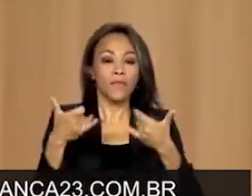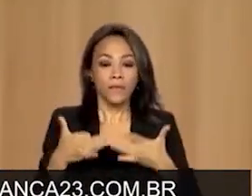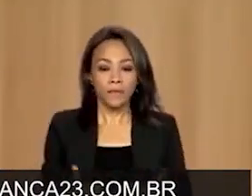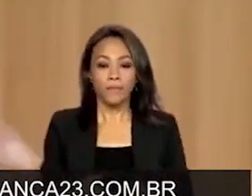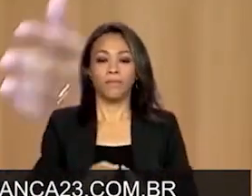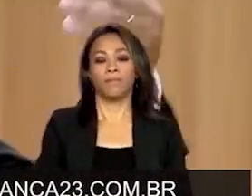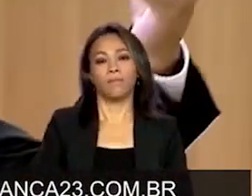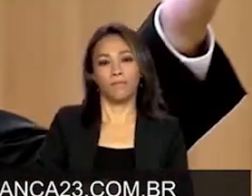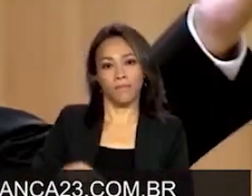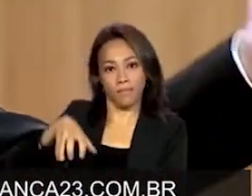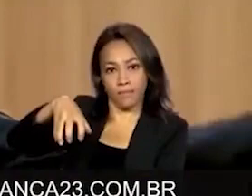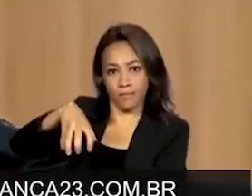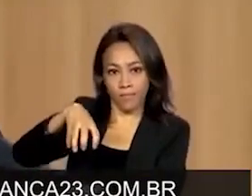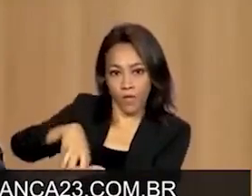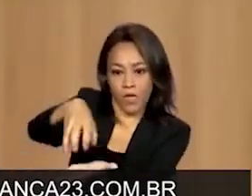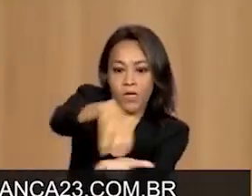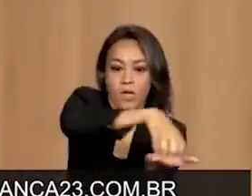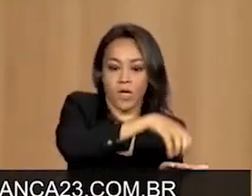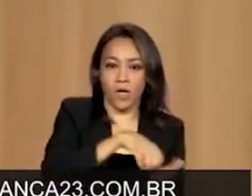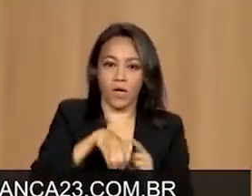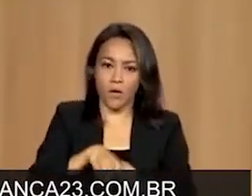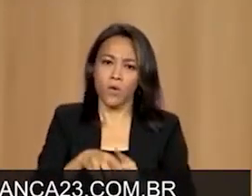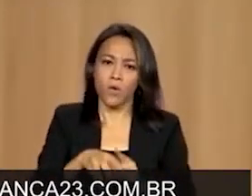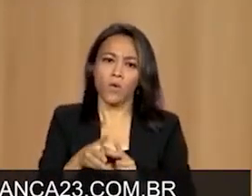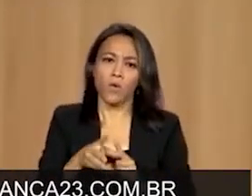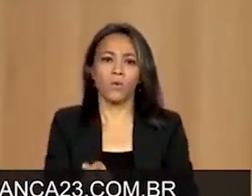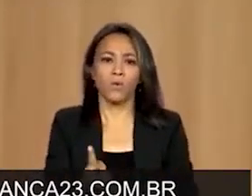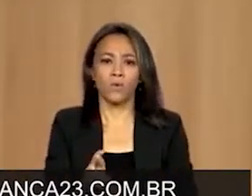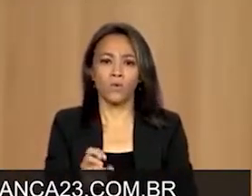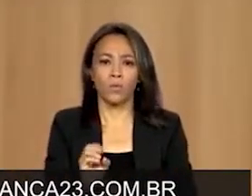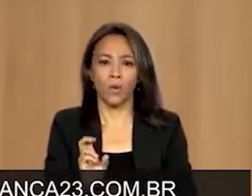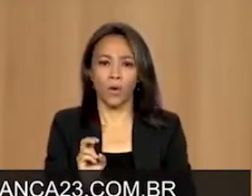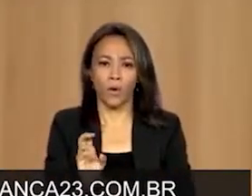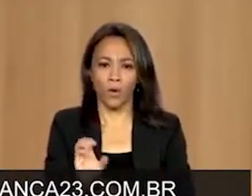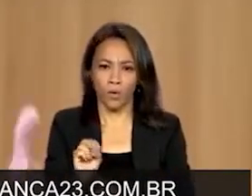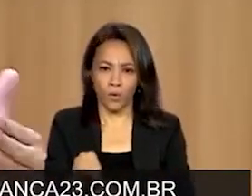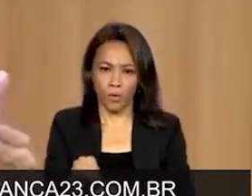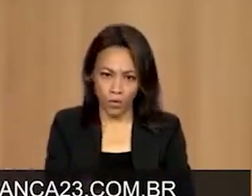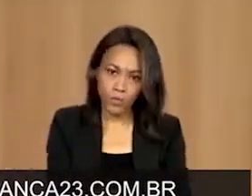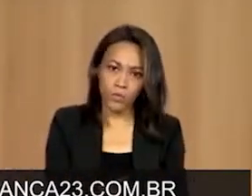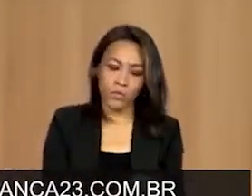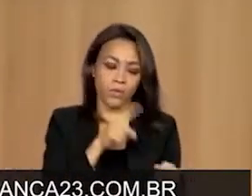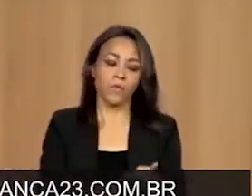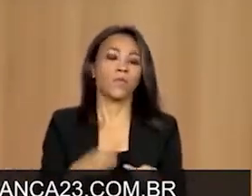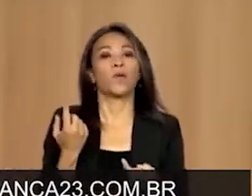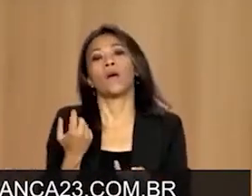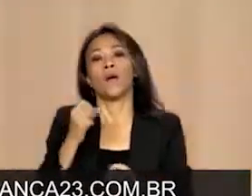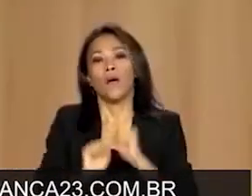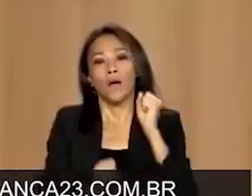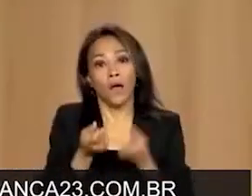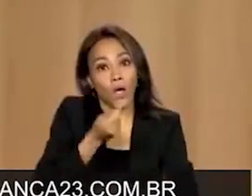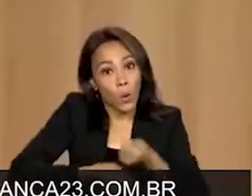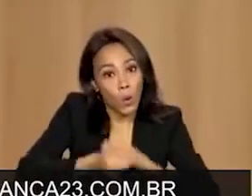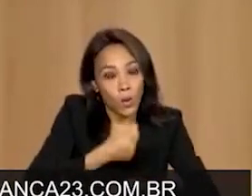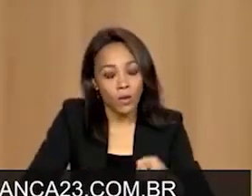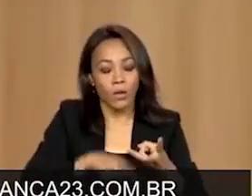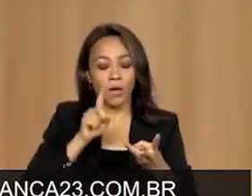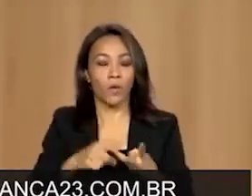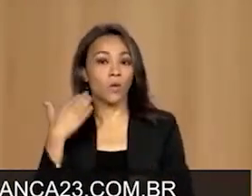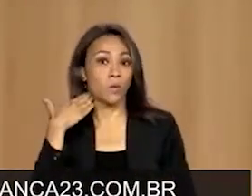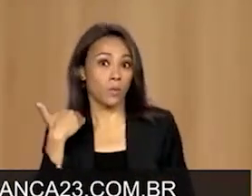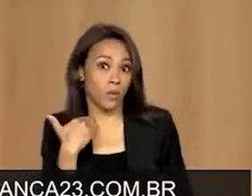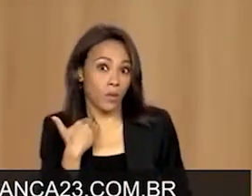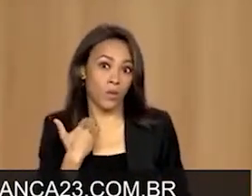entidades de consumidores, com os PROCONs, né, com o setor econômico, com os bancos, né, uma política